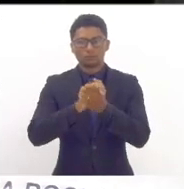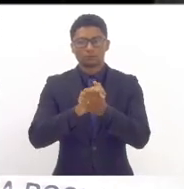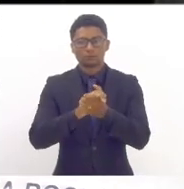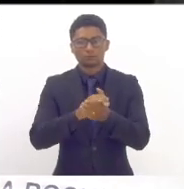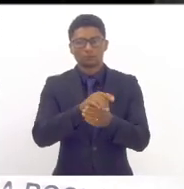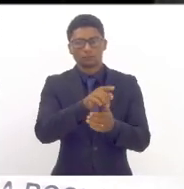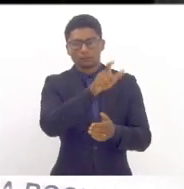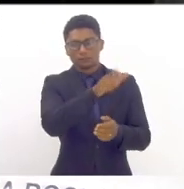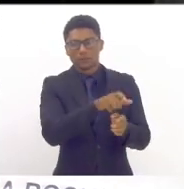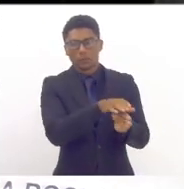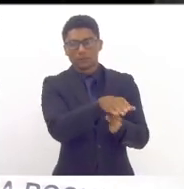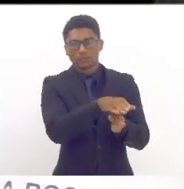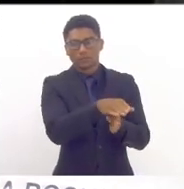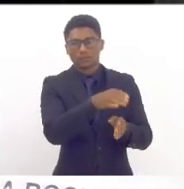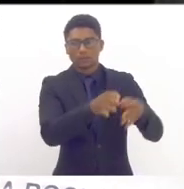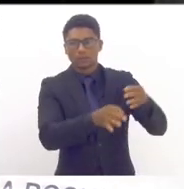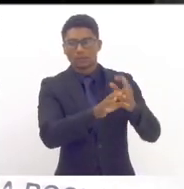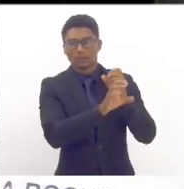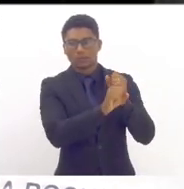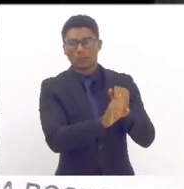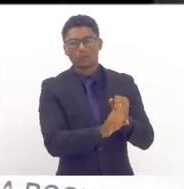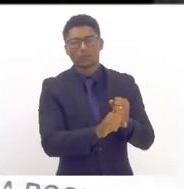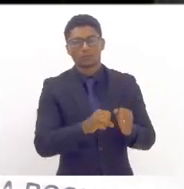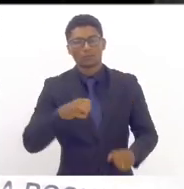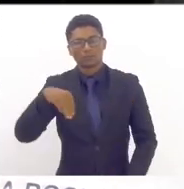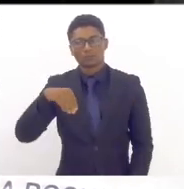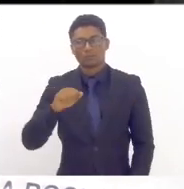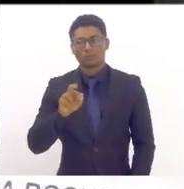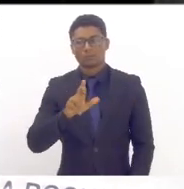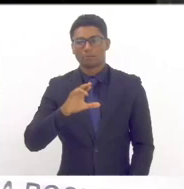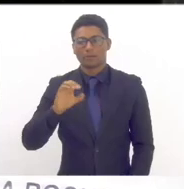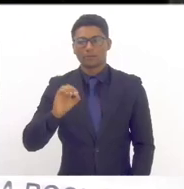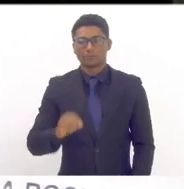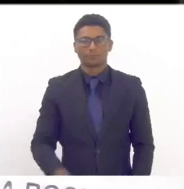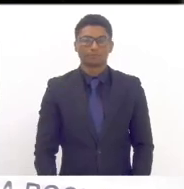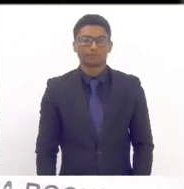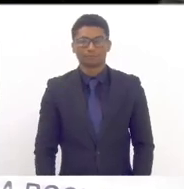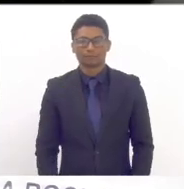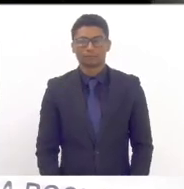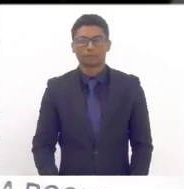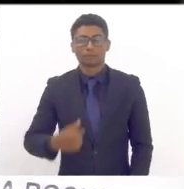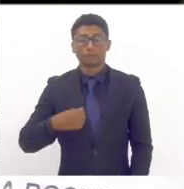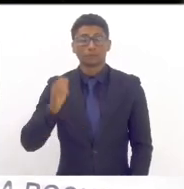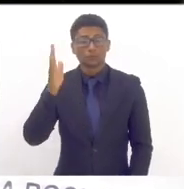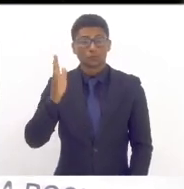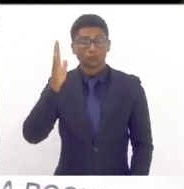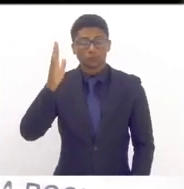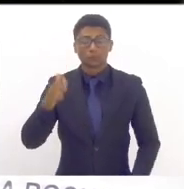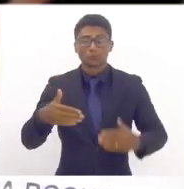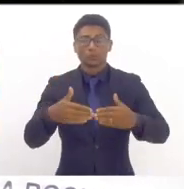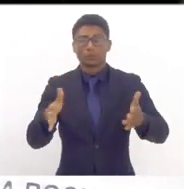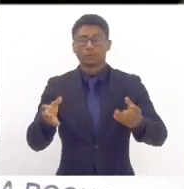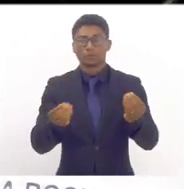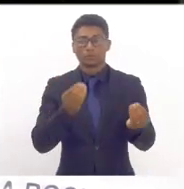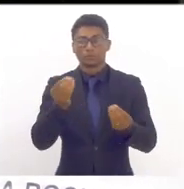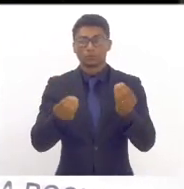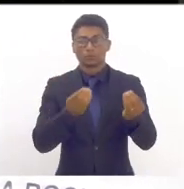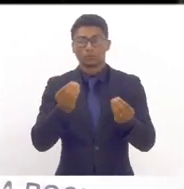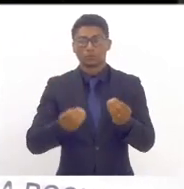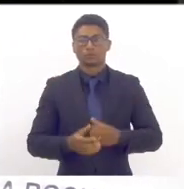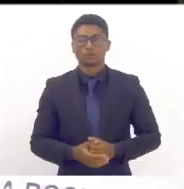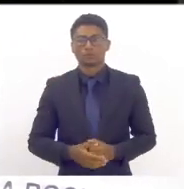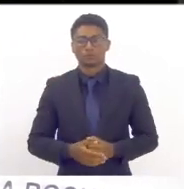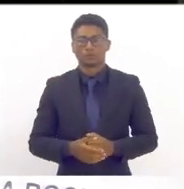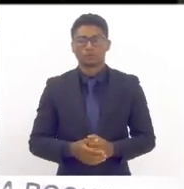de Contas, Márcio Pacheco. Quero iniciar minha fala, presidente. Claro, não poderia deixar